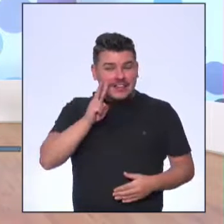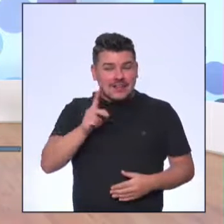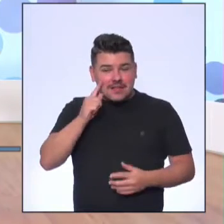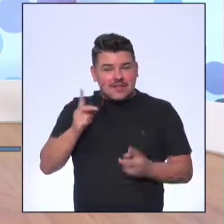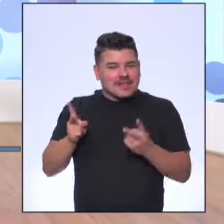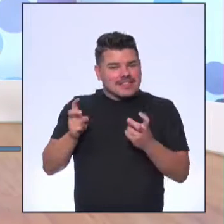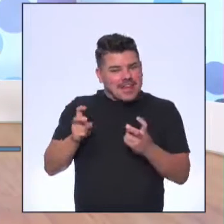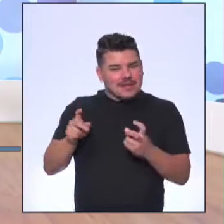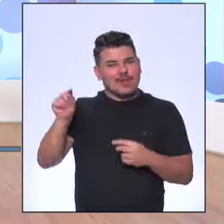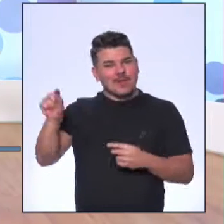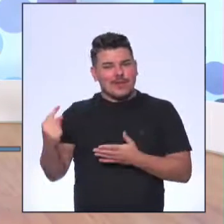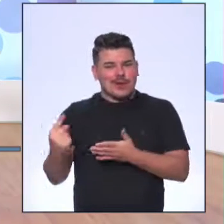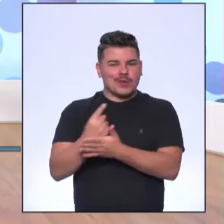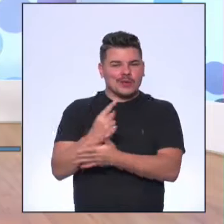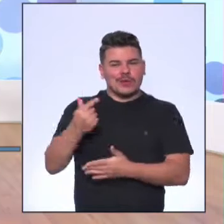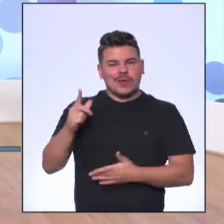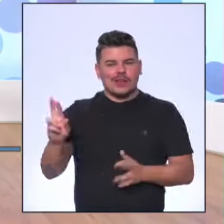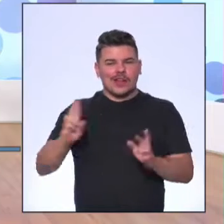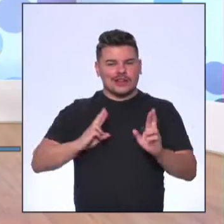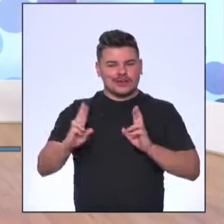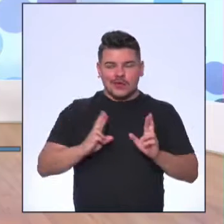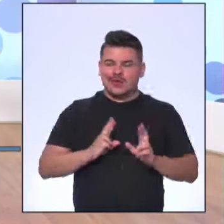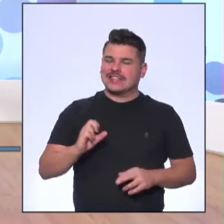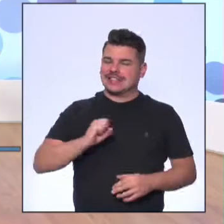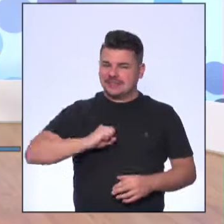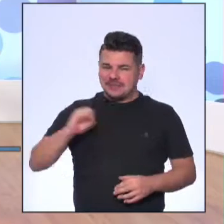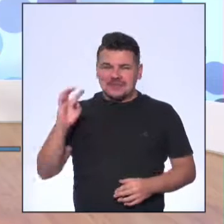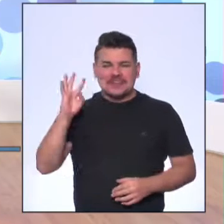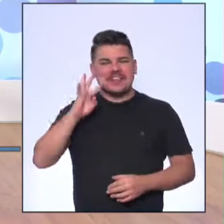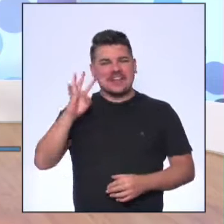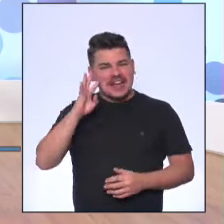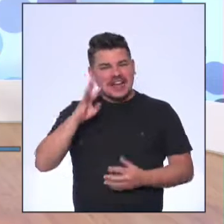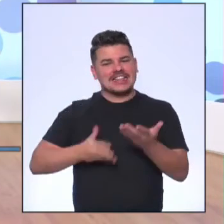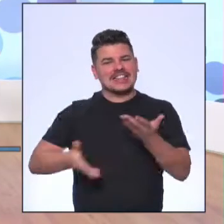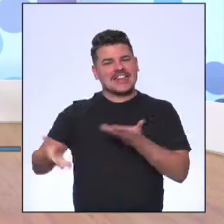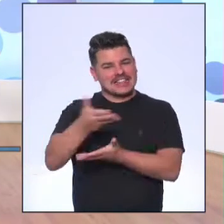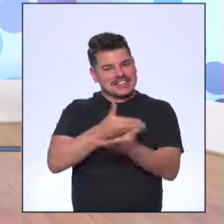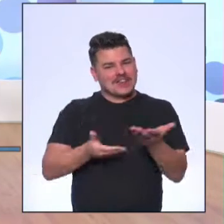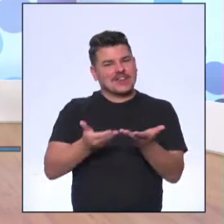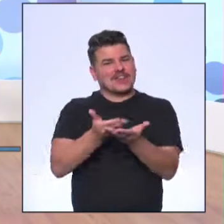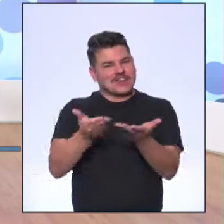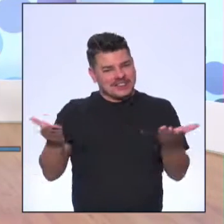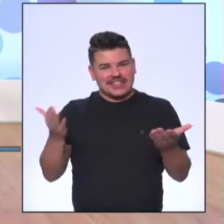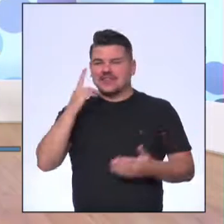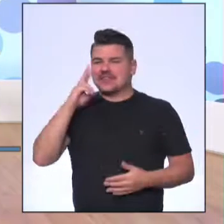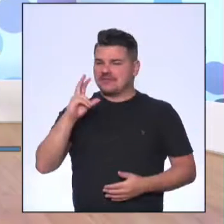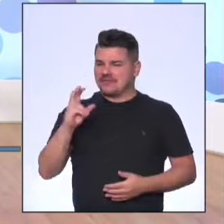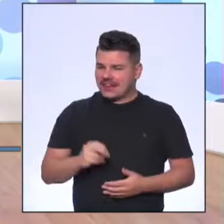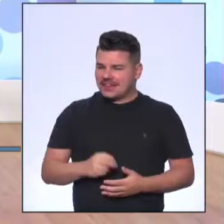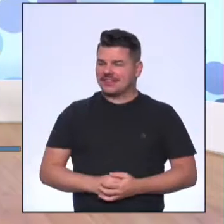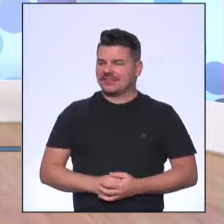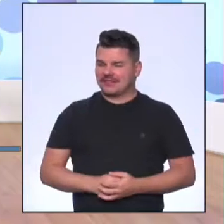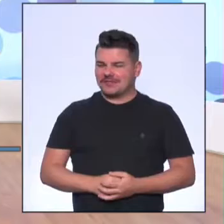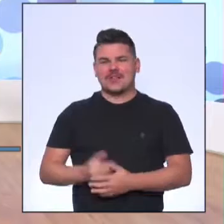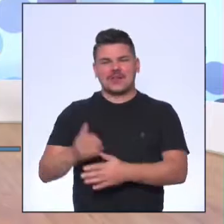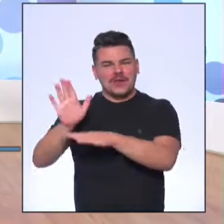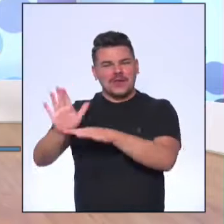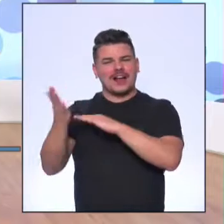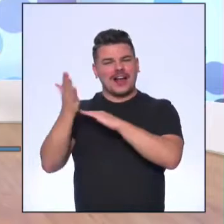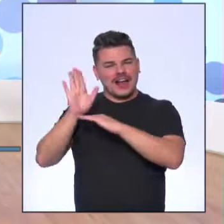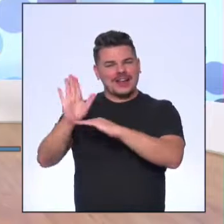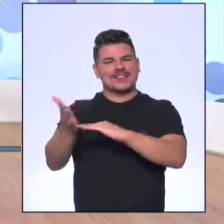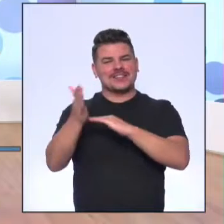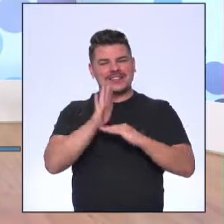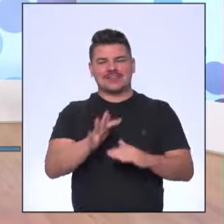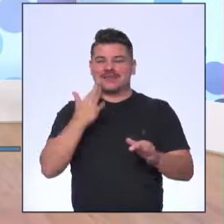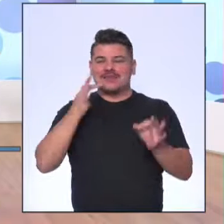faz pergunta, o outro responde. Muito bacana isso, a interação entre vocês também, vocês estão espertos, viu? Um ajudando o outro, né? Exatamente,